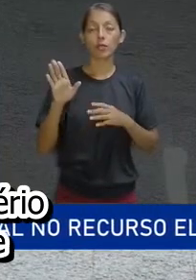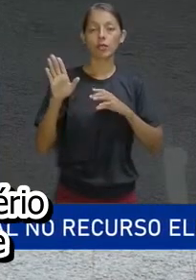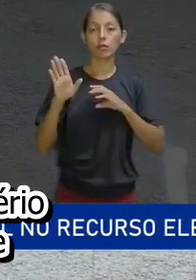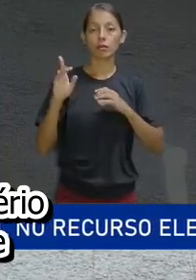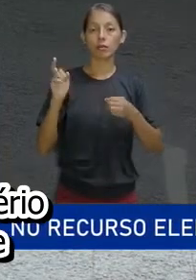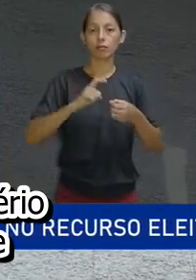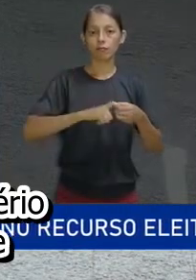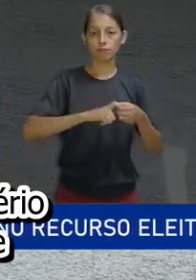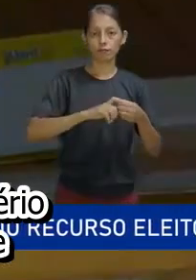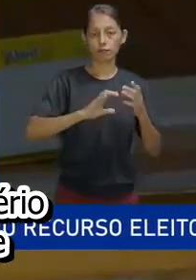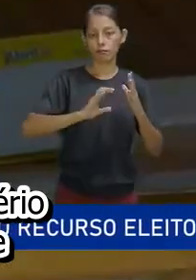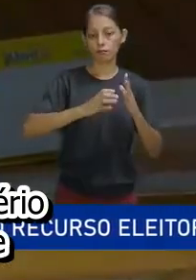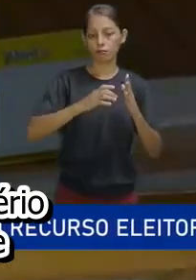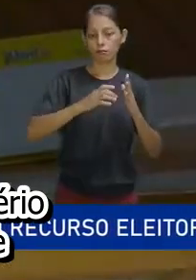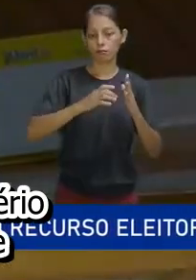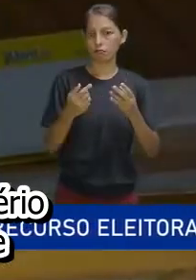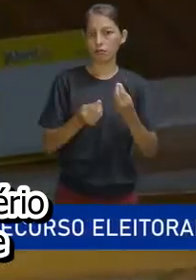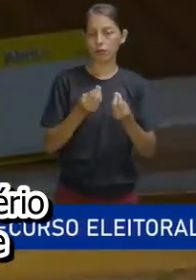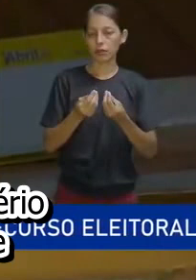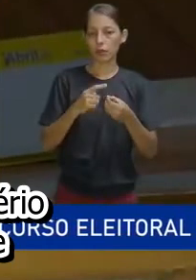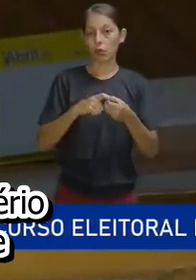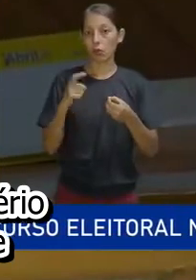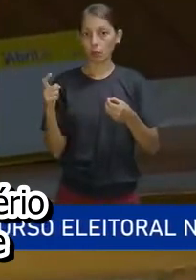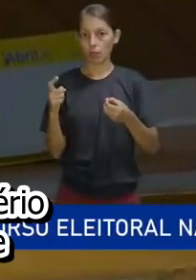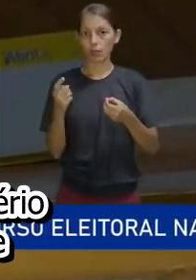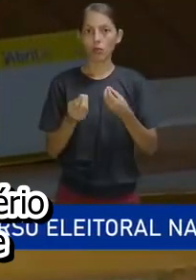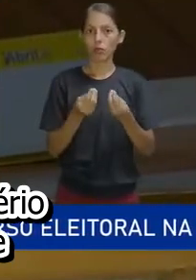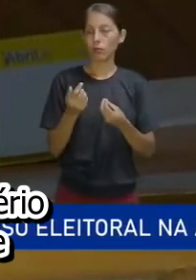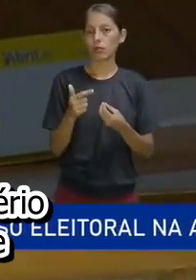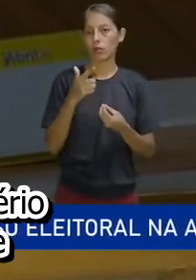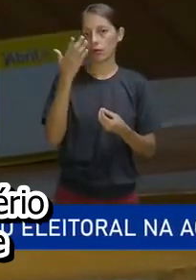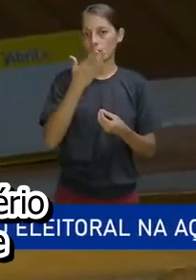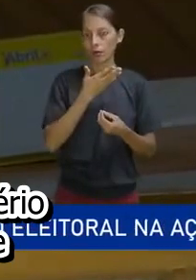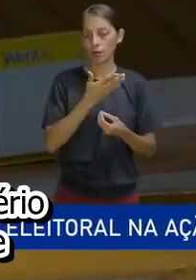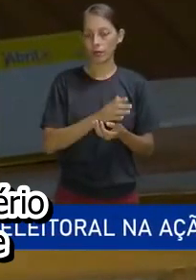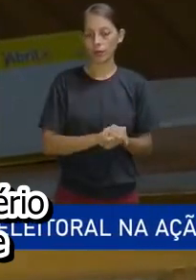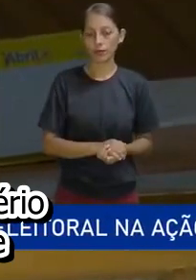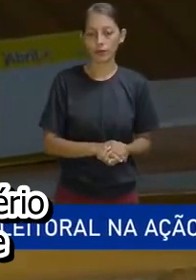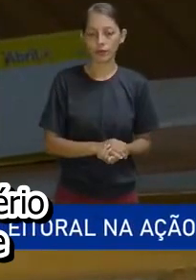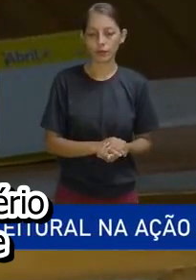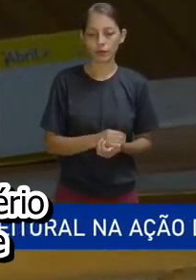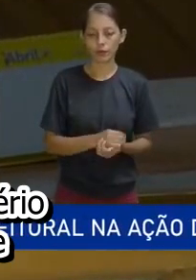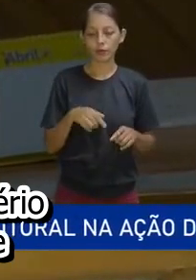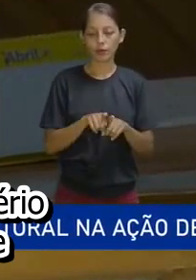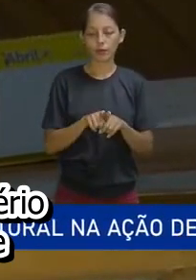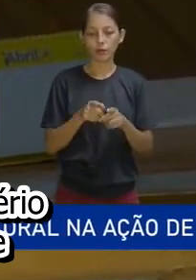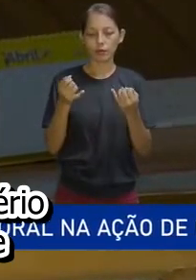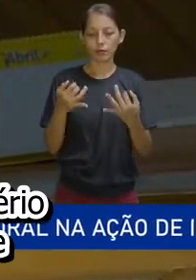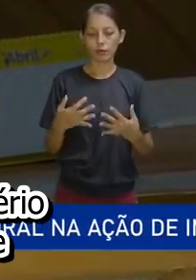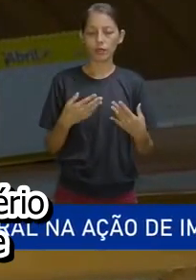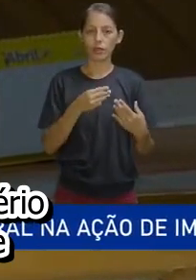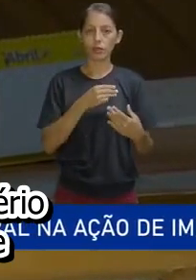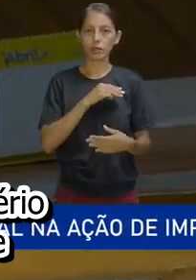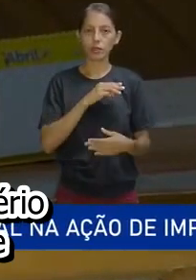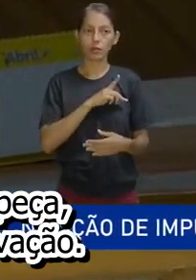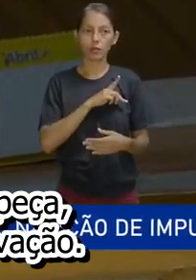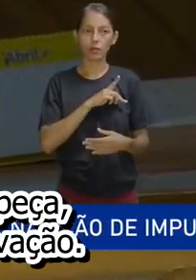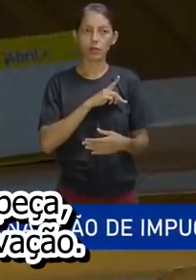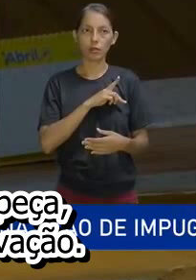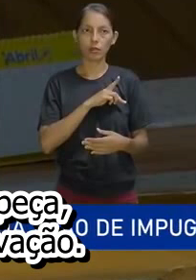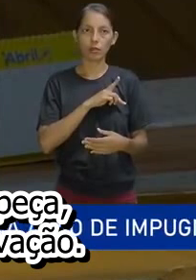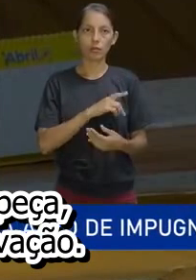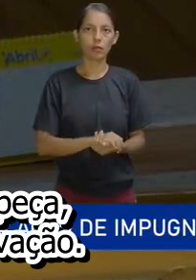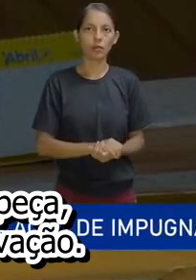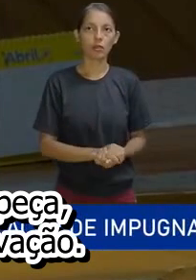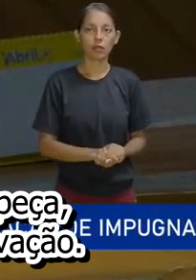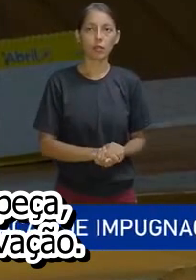E aí, inclusive, ele fez referência à peça do Ministério Público. O Ministério Público, em